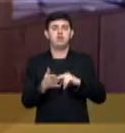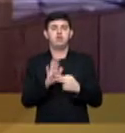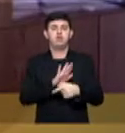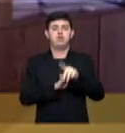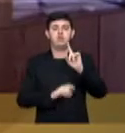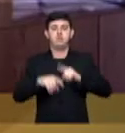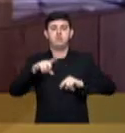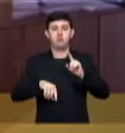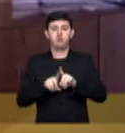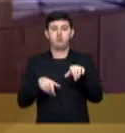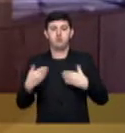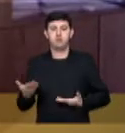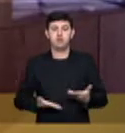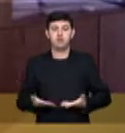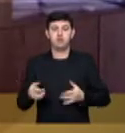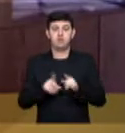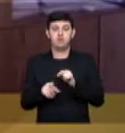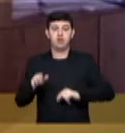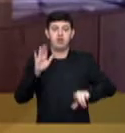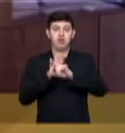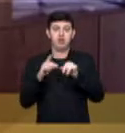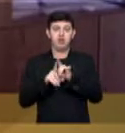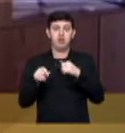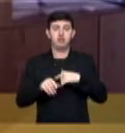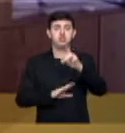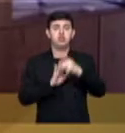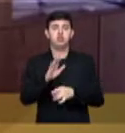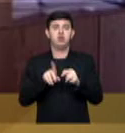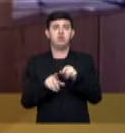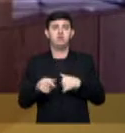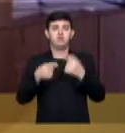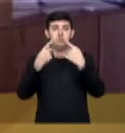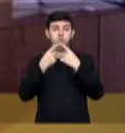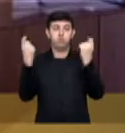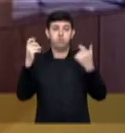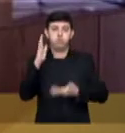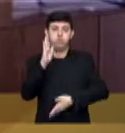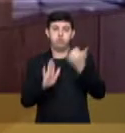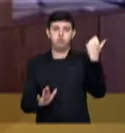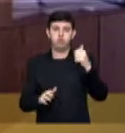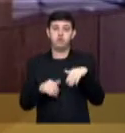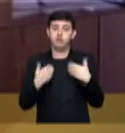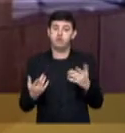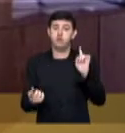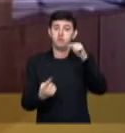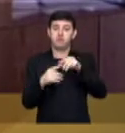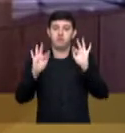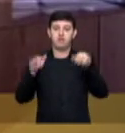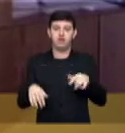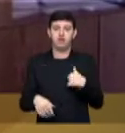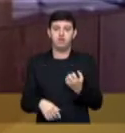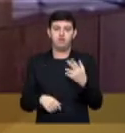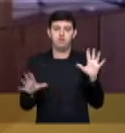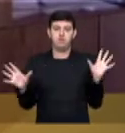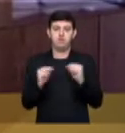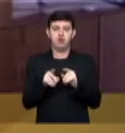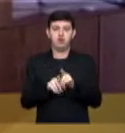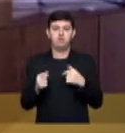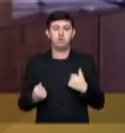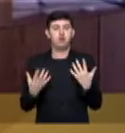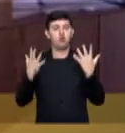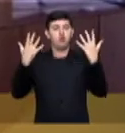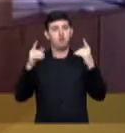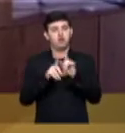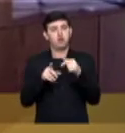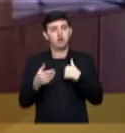serviços. Assim, a lei também violou esse direito à informação. Concluindo, excelência, como sendo bastante breve, até louvando do